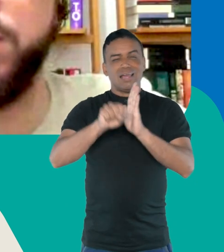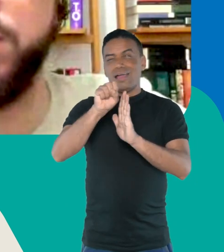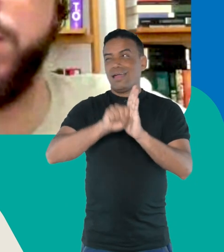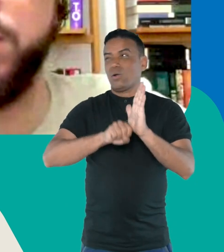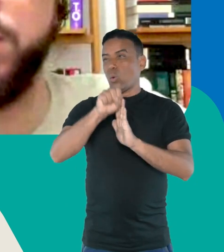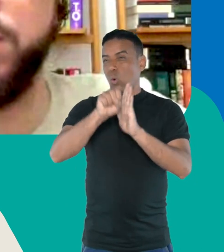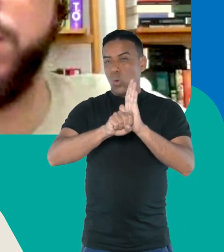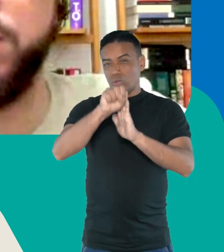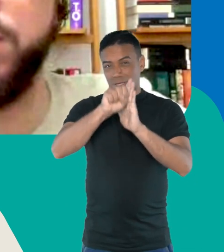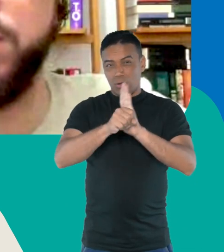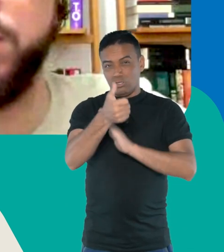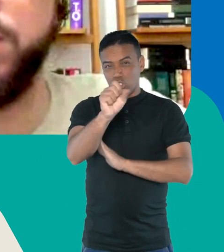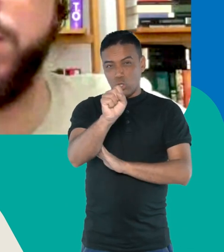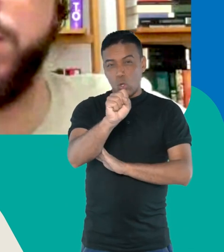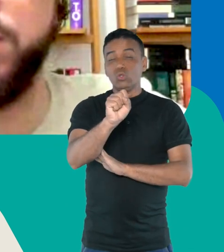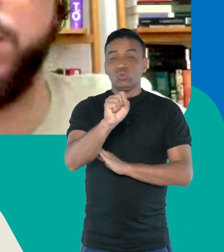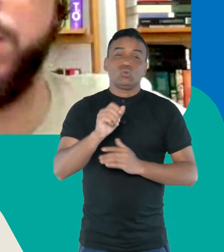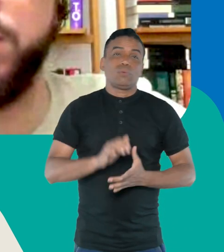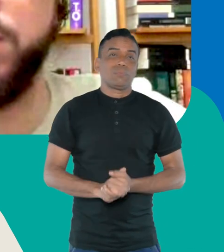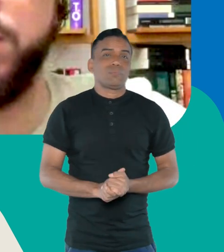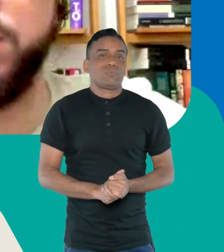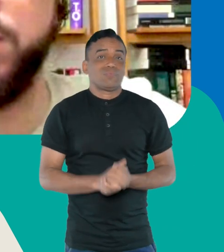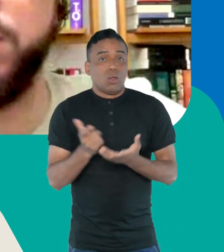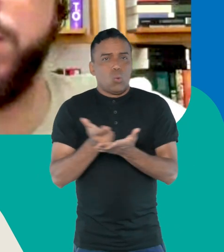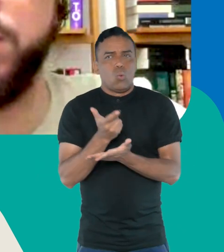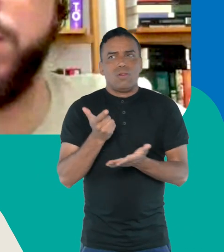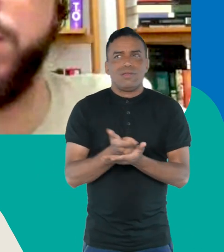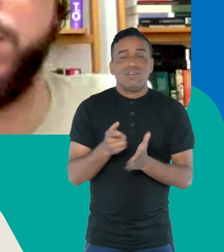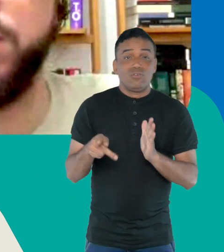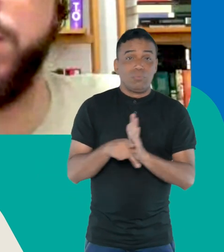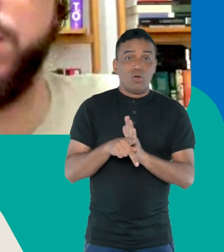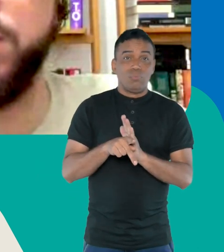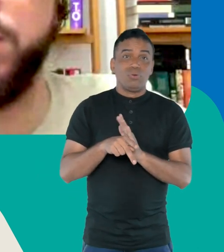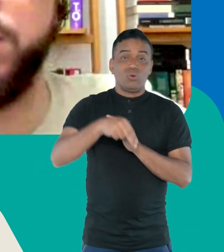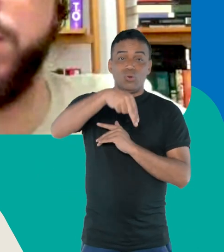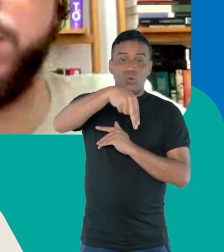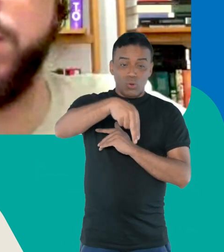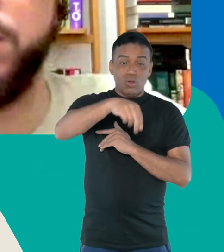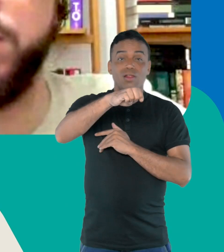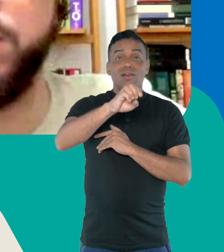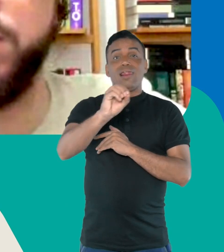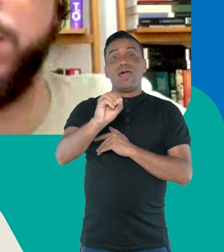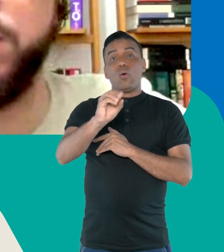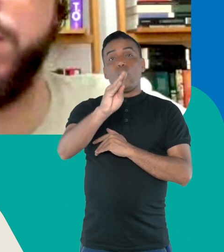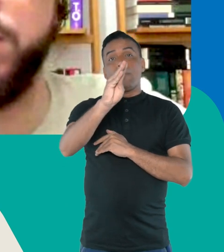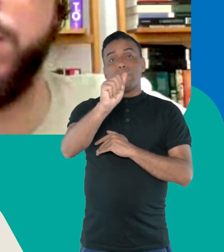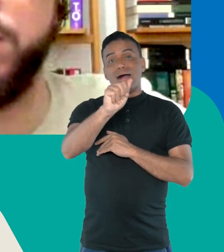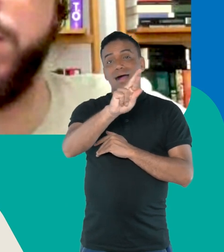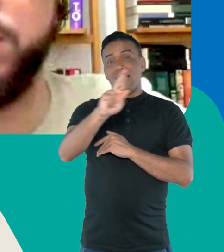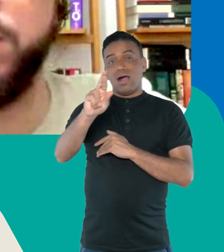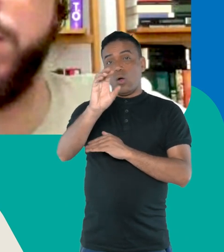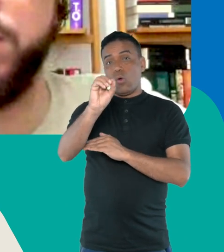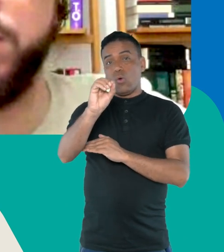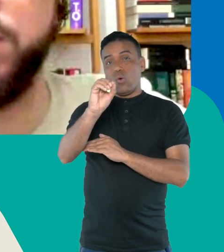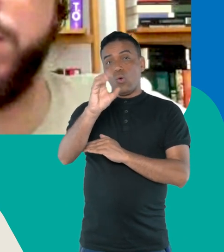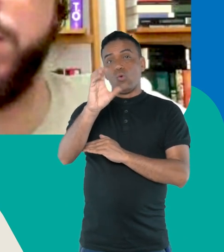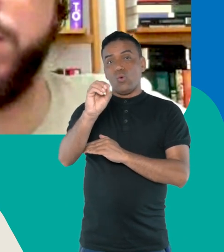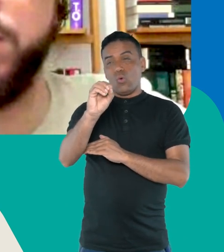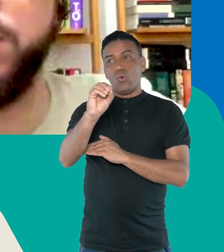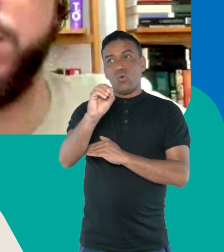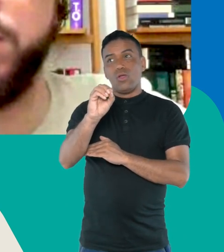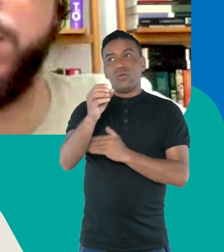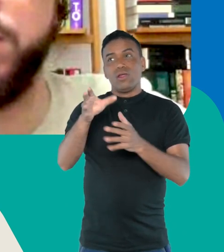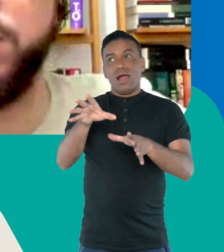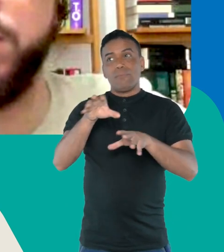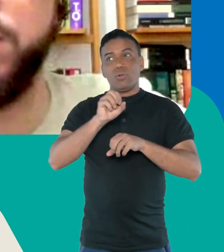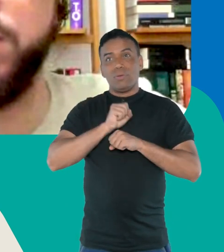XVIII. Então, como é um livro quase que neobarroco, eu quis me apropriar dessa imagem